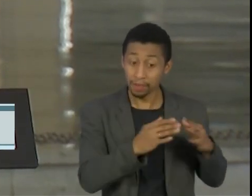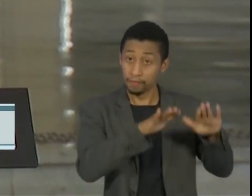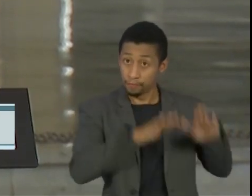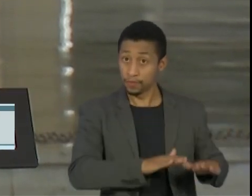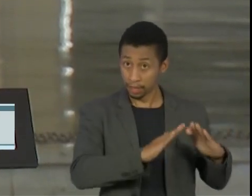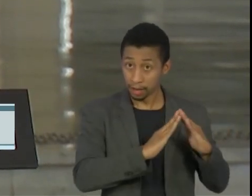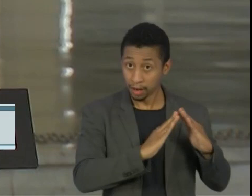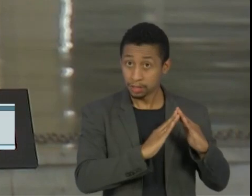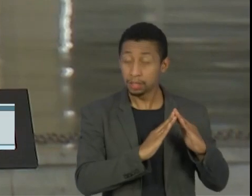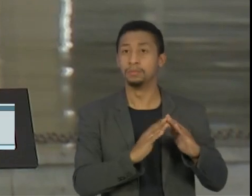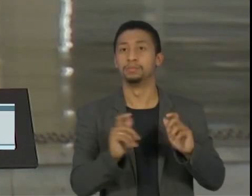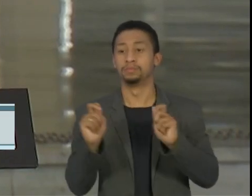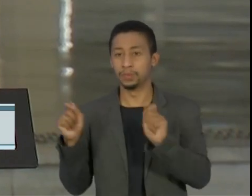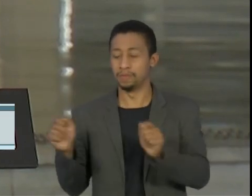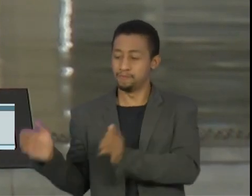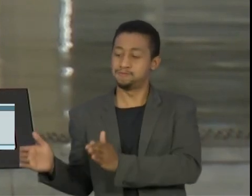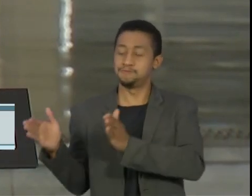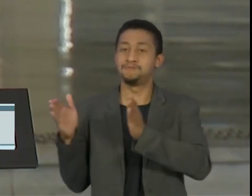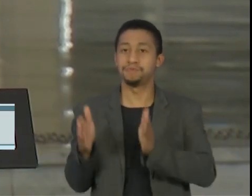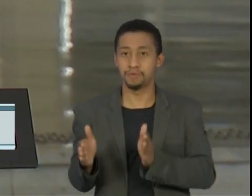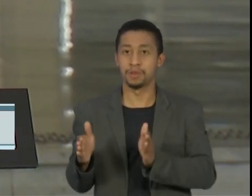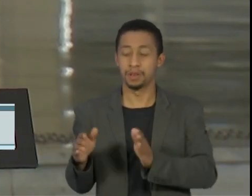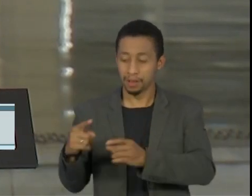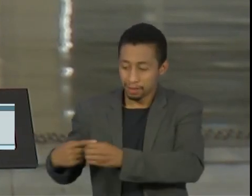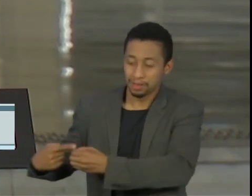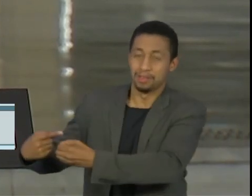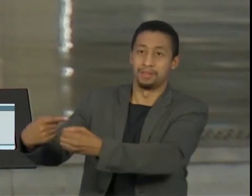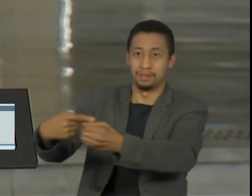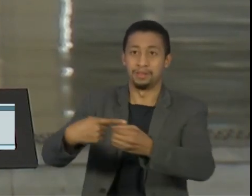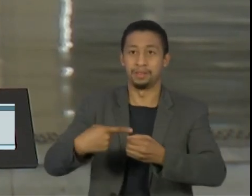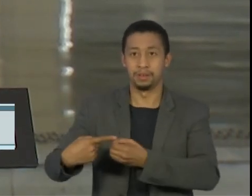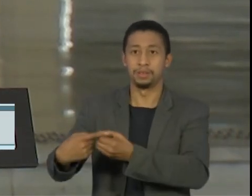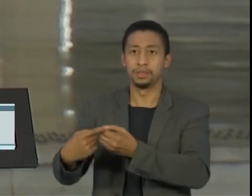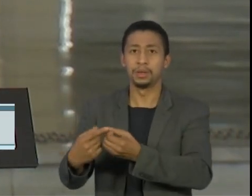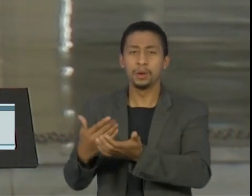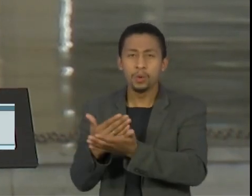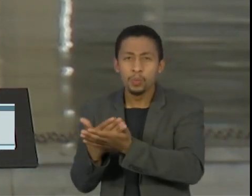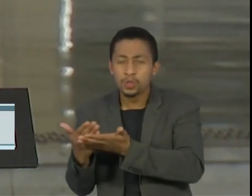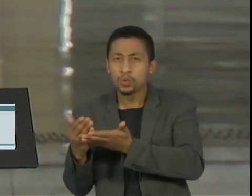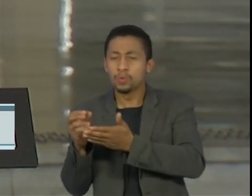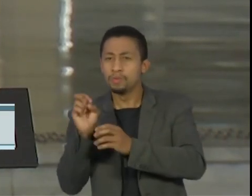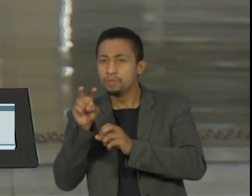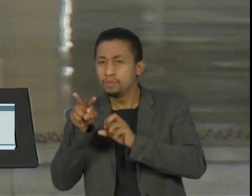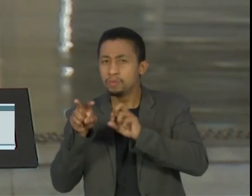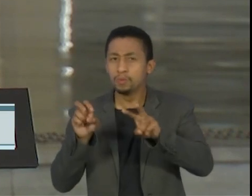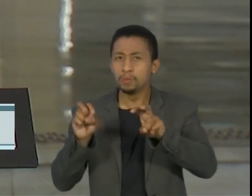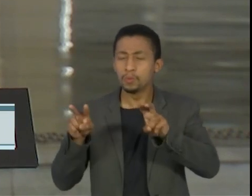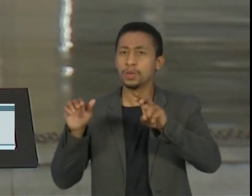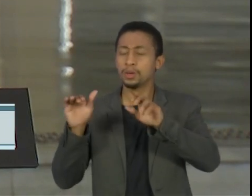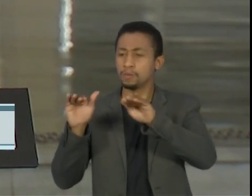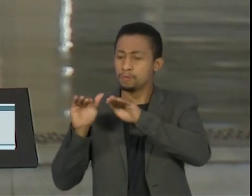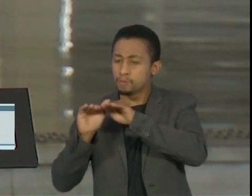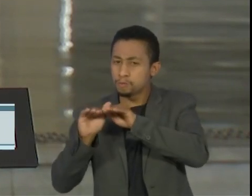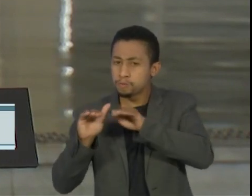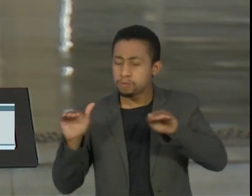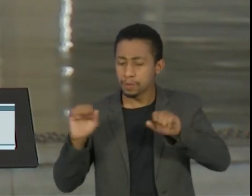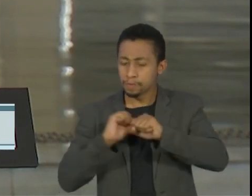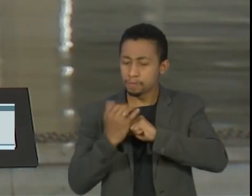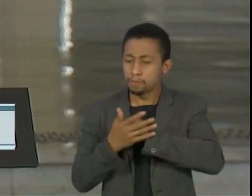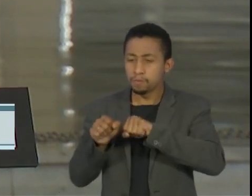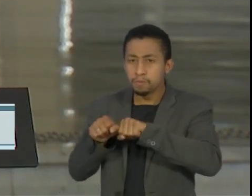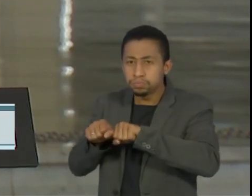semana, na próxima semana, nós já possamos assistir a uma estabilização no número de casos e